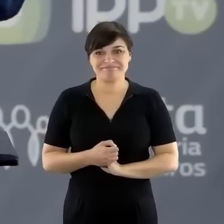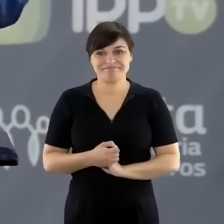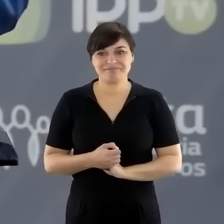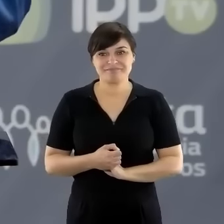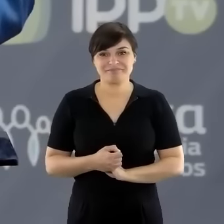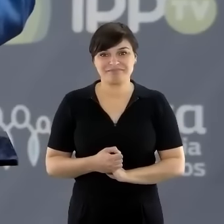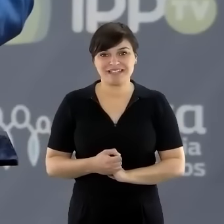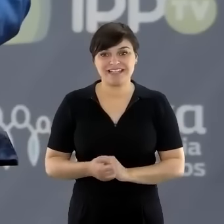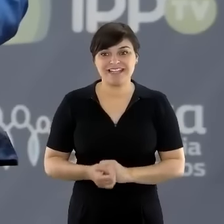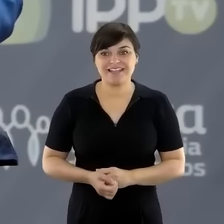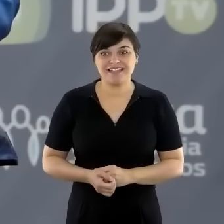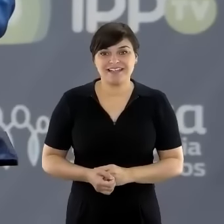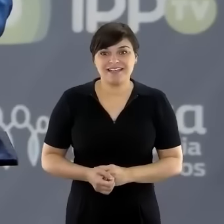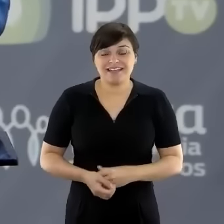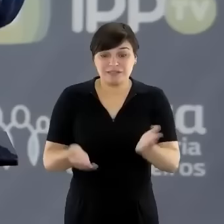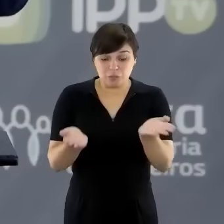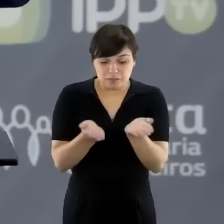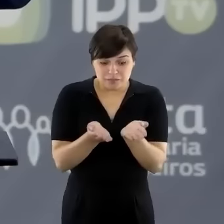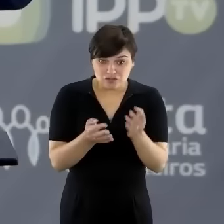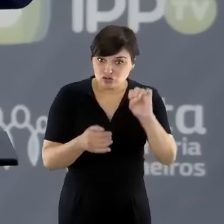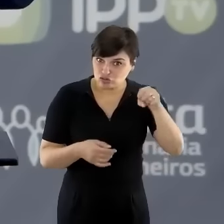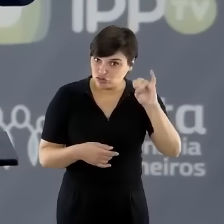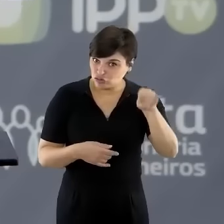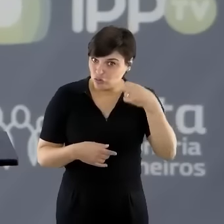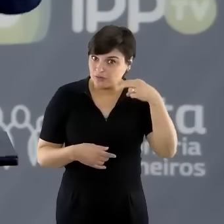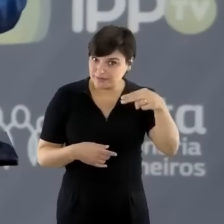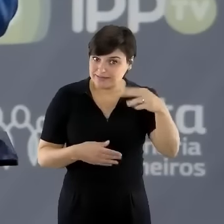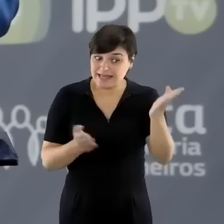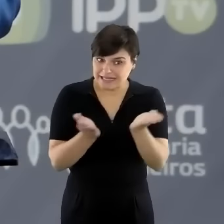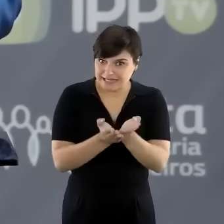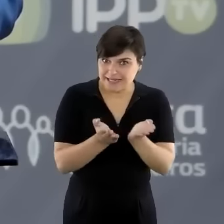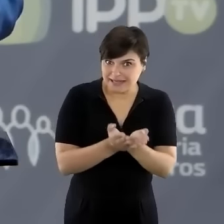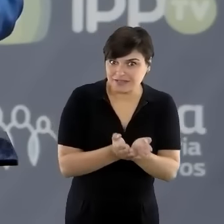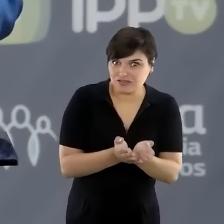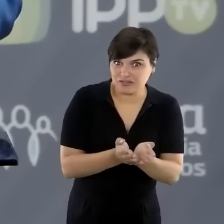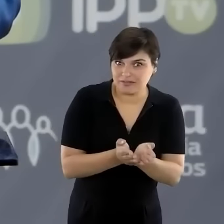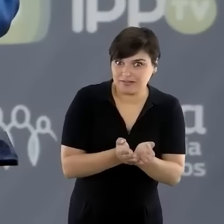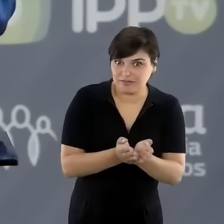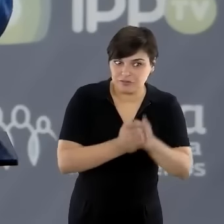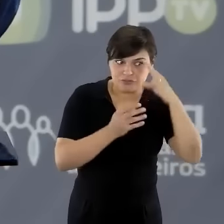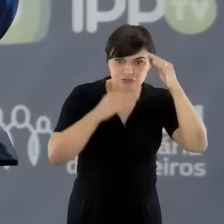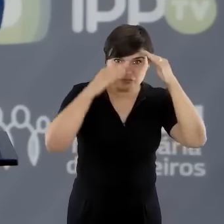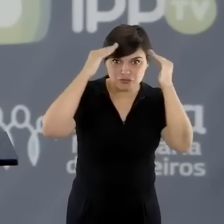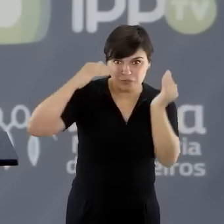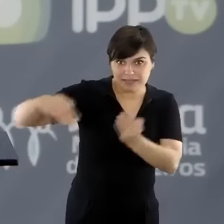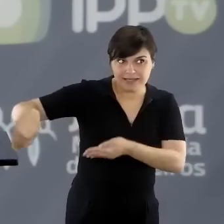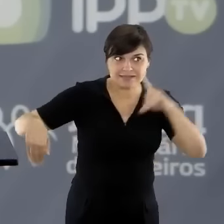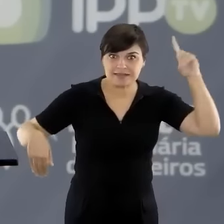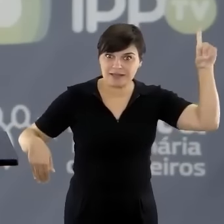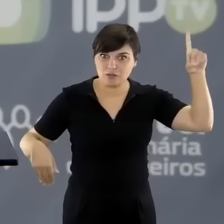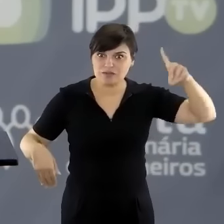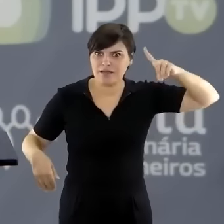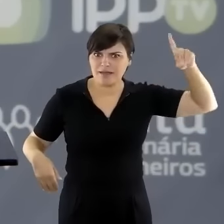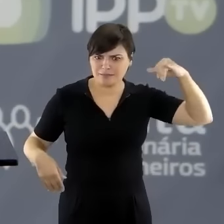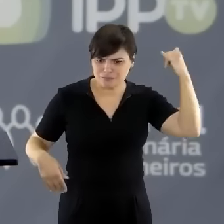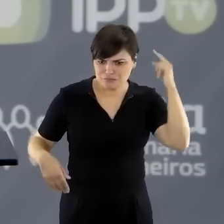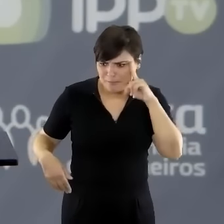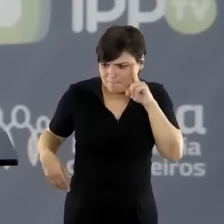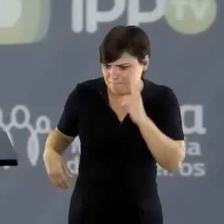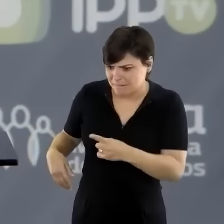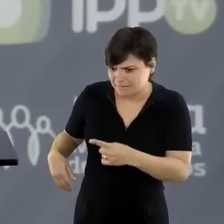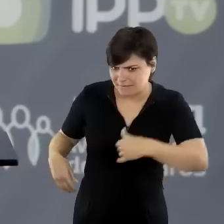um crente na rota de fuga de Deus é motivo de tempestade e ele chega lá e diz a bíblia